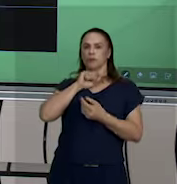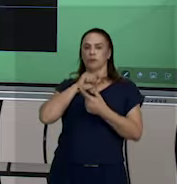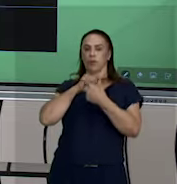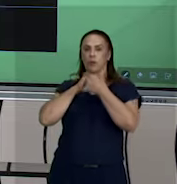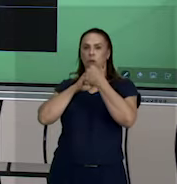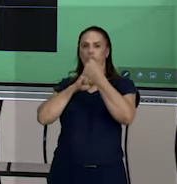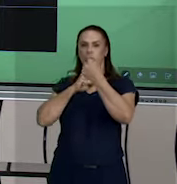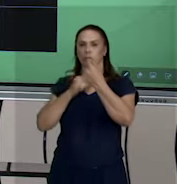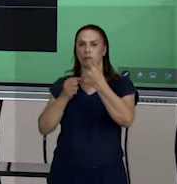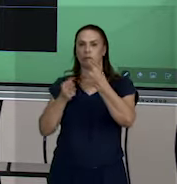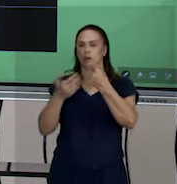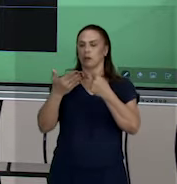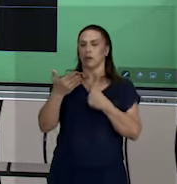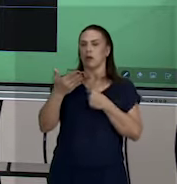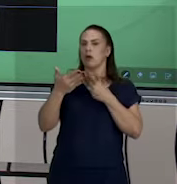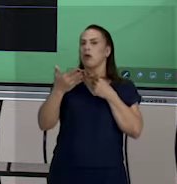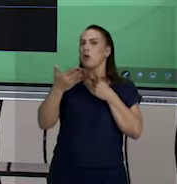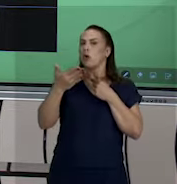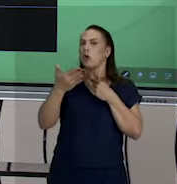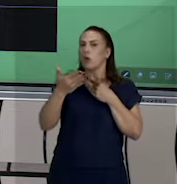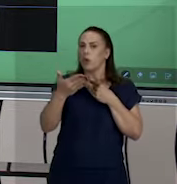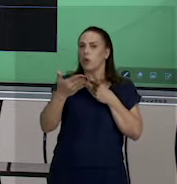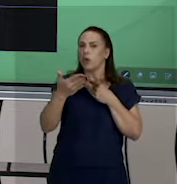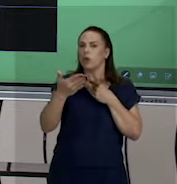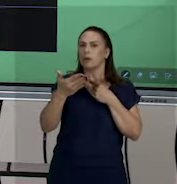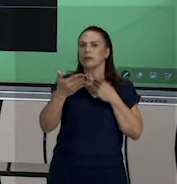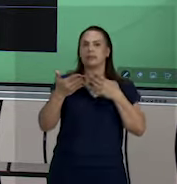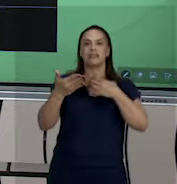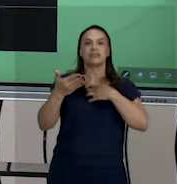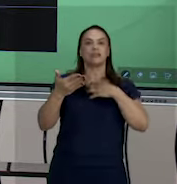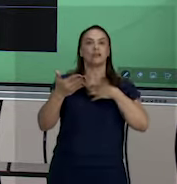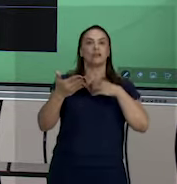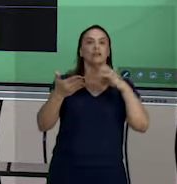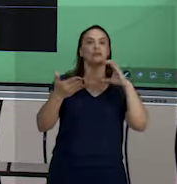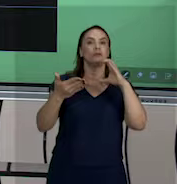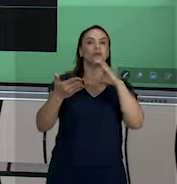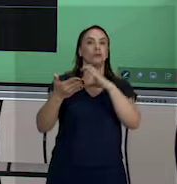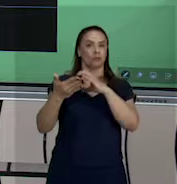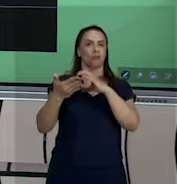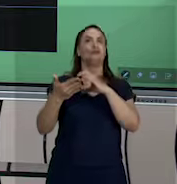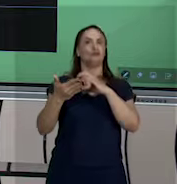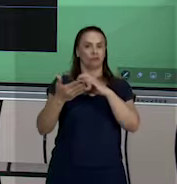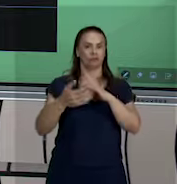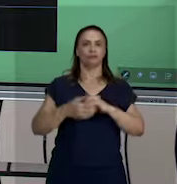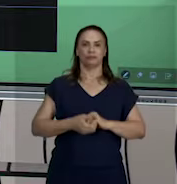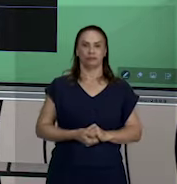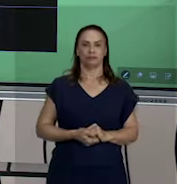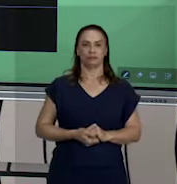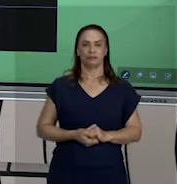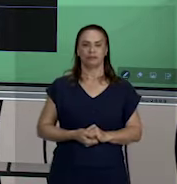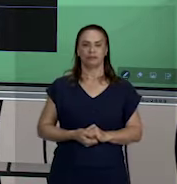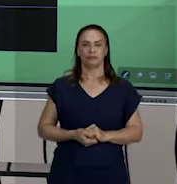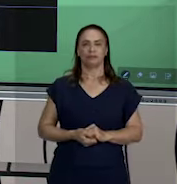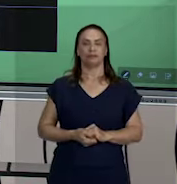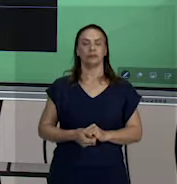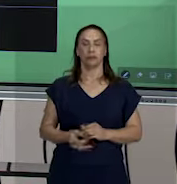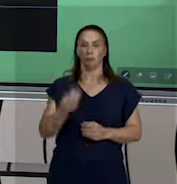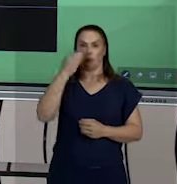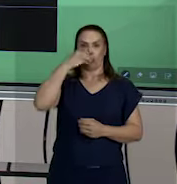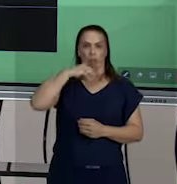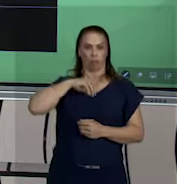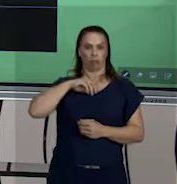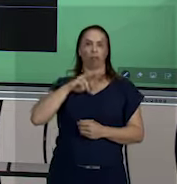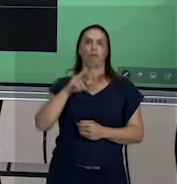soprar, você vai sentir que o ar está mais quentinho do que quando ele entra, né? Quando ele entra, ele vai